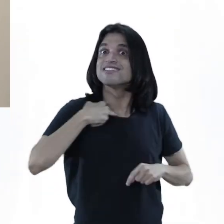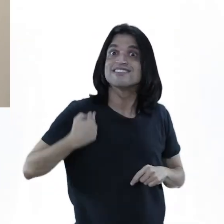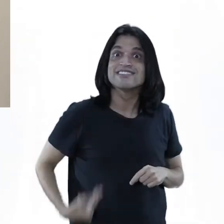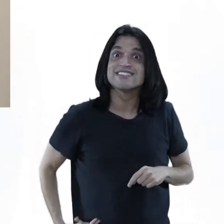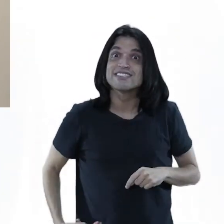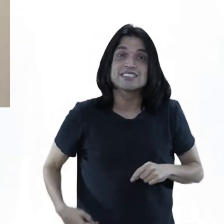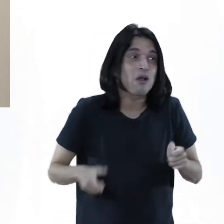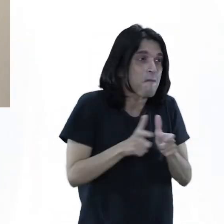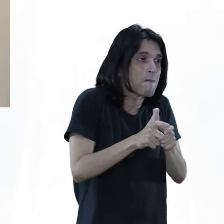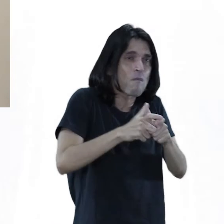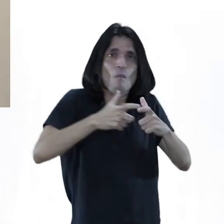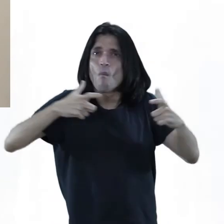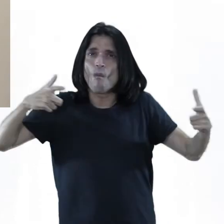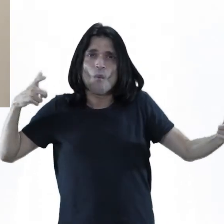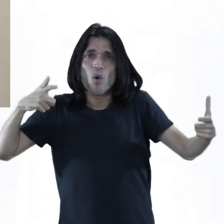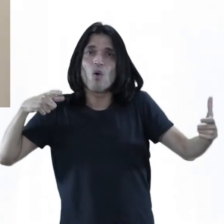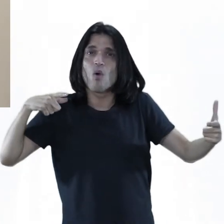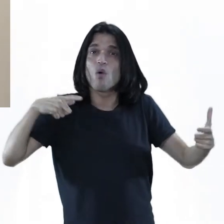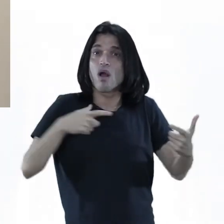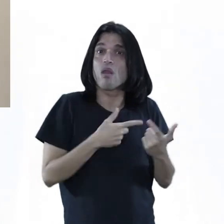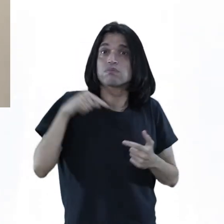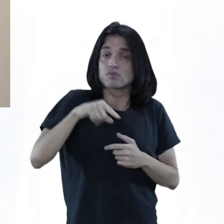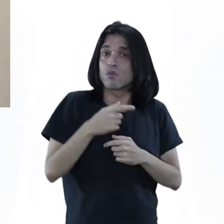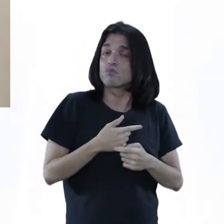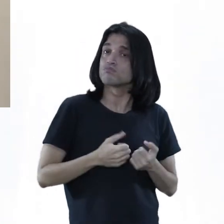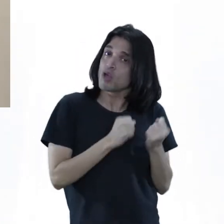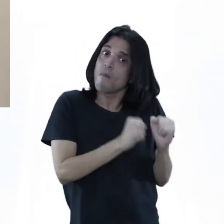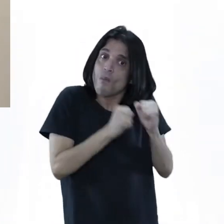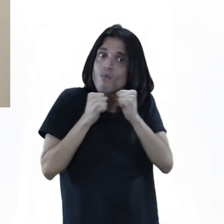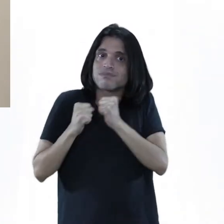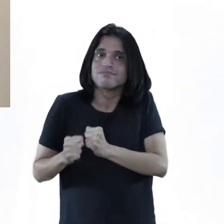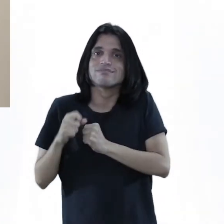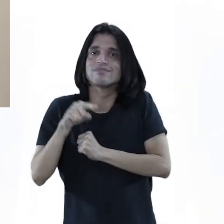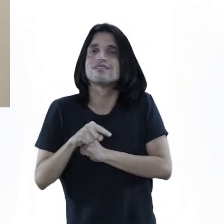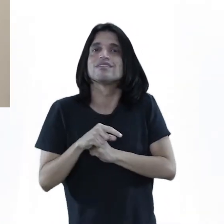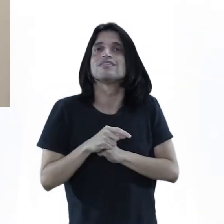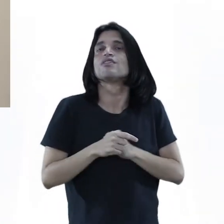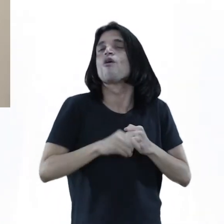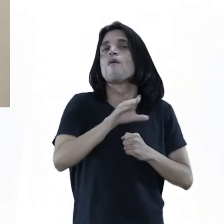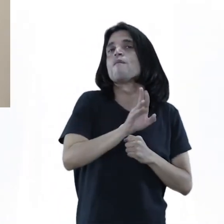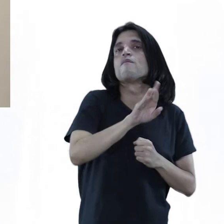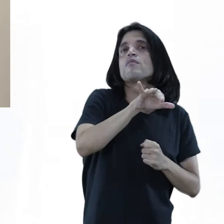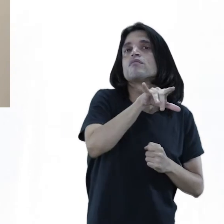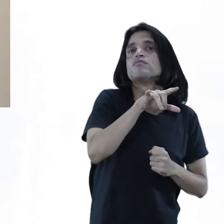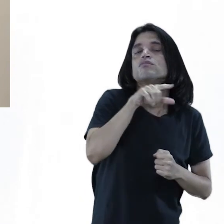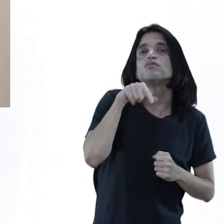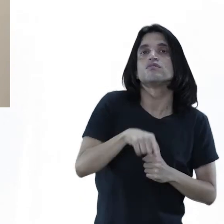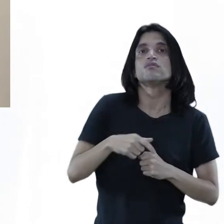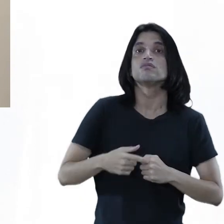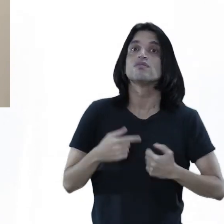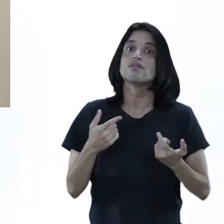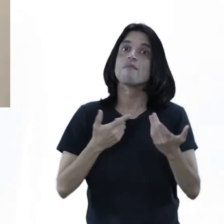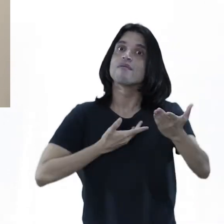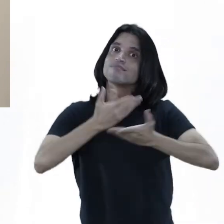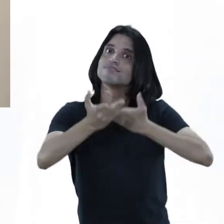a dominar a economia em várias partes do mundo. Hoje, as relações da China com o BRICS é muito forte, mas a